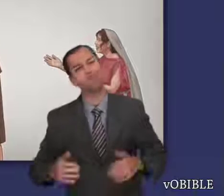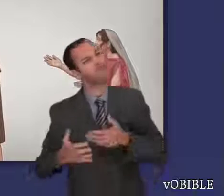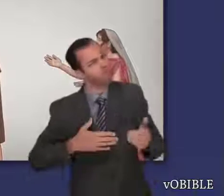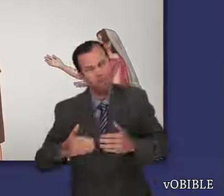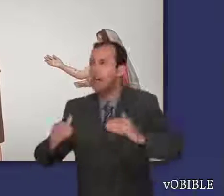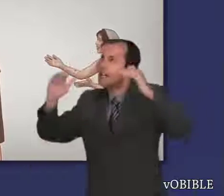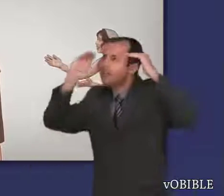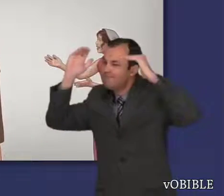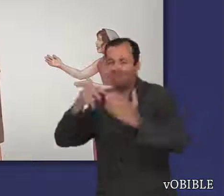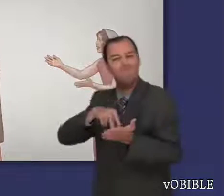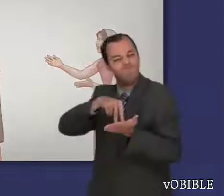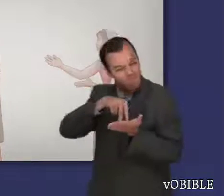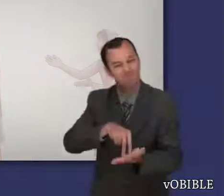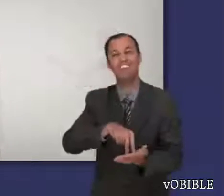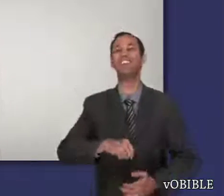muitas dificuldades.